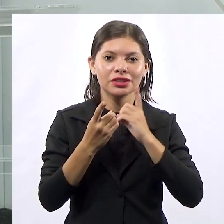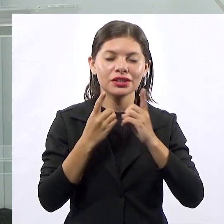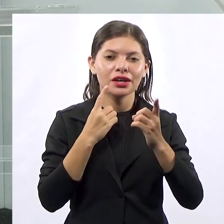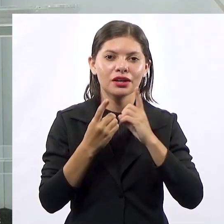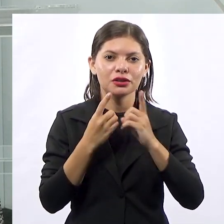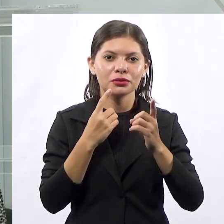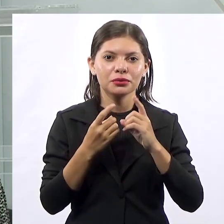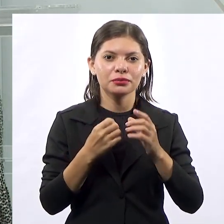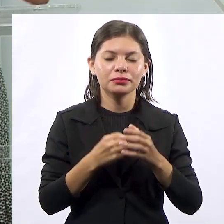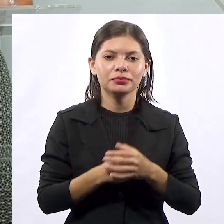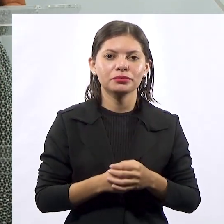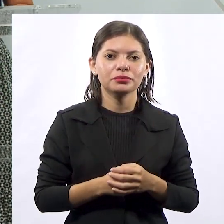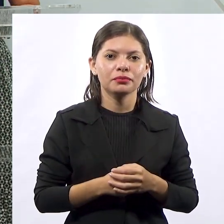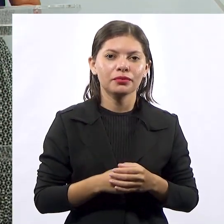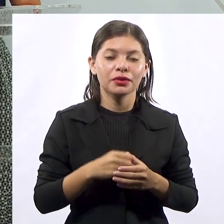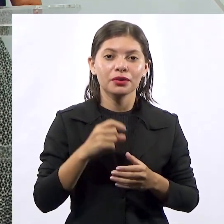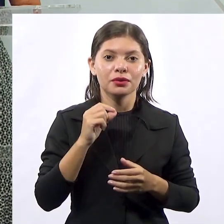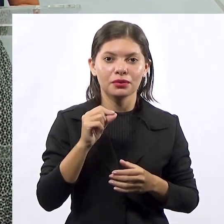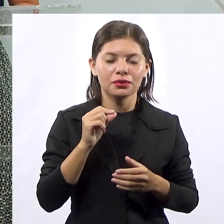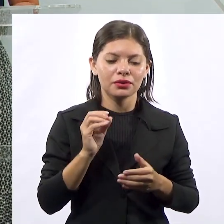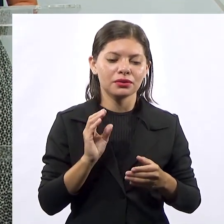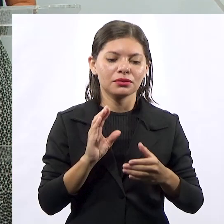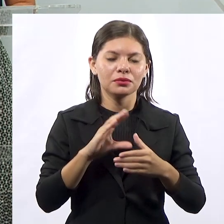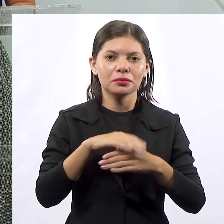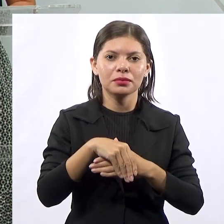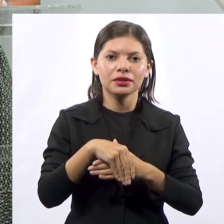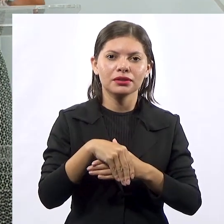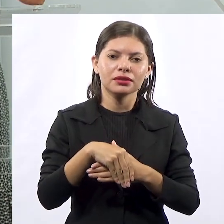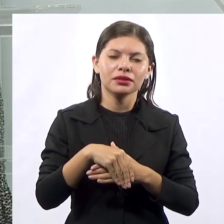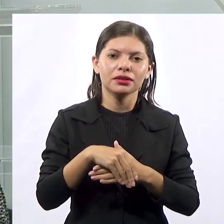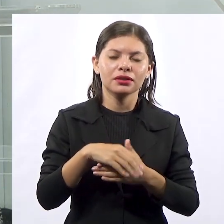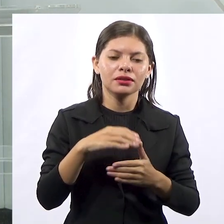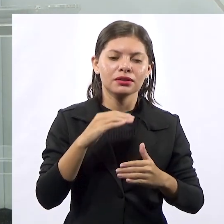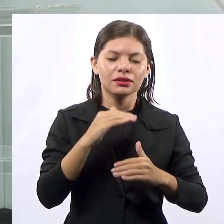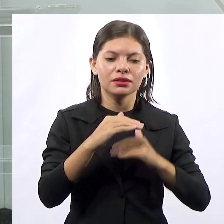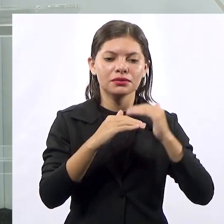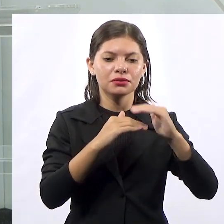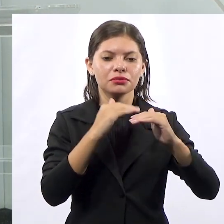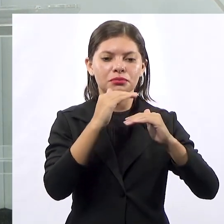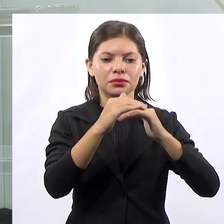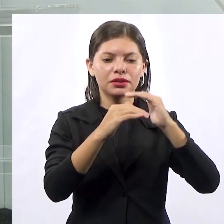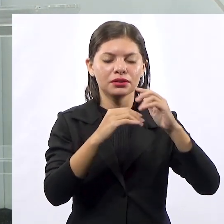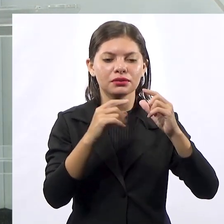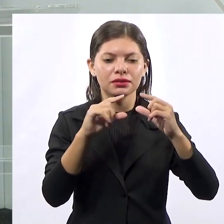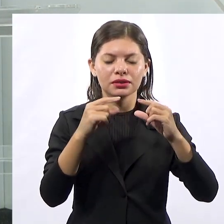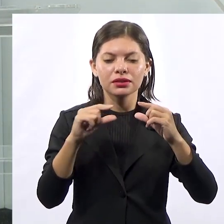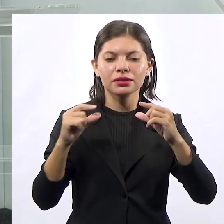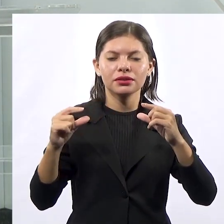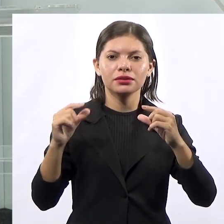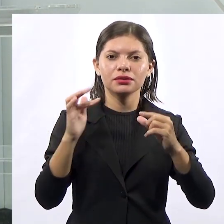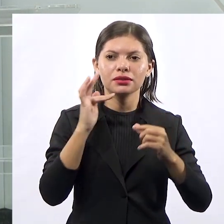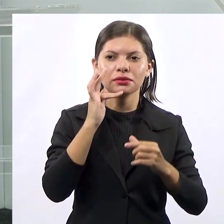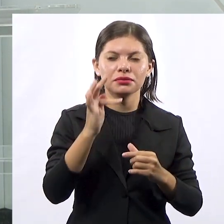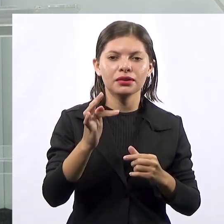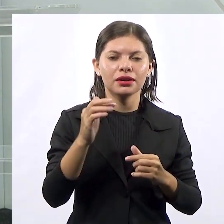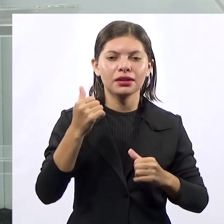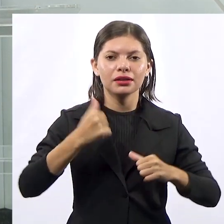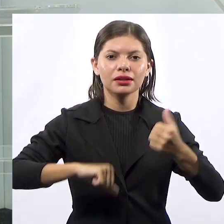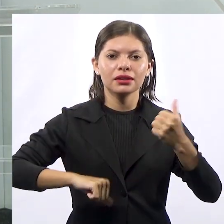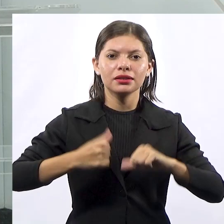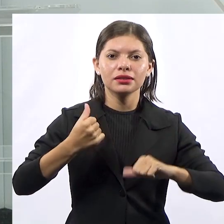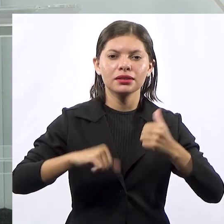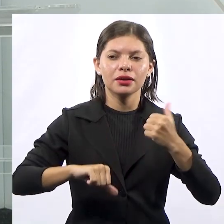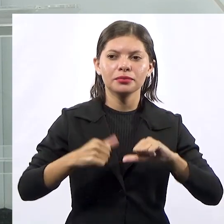diálogo, você coloque isso lá dentro do apêndice, porque lá no desenvolvimento, você vai pegar trechos da fala